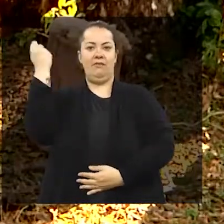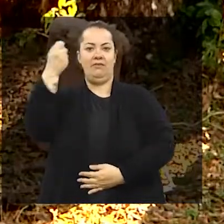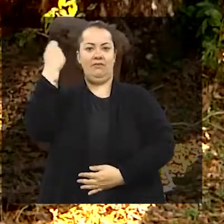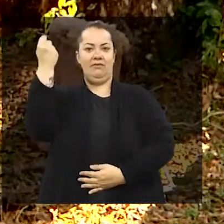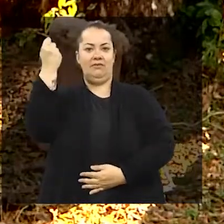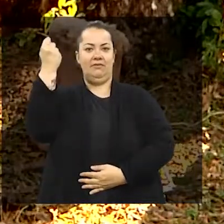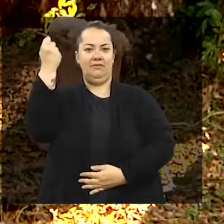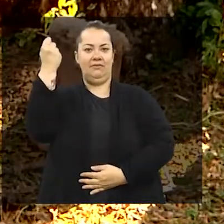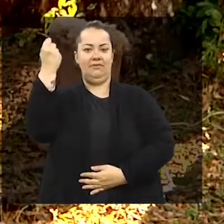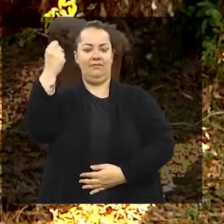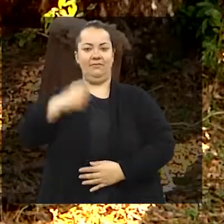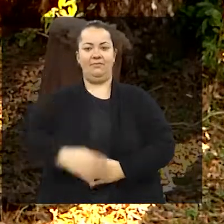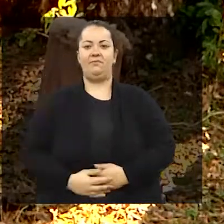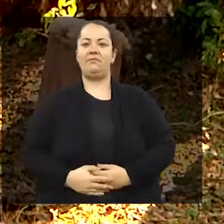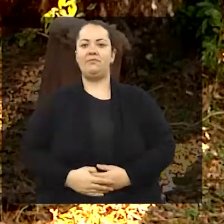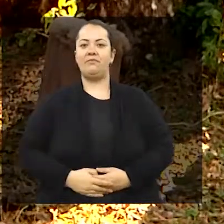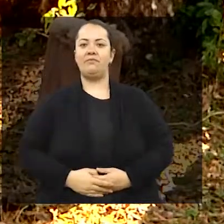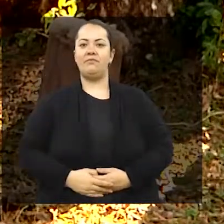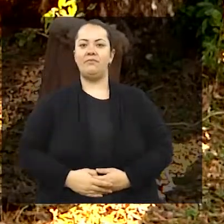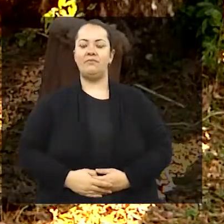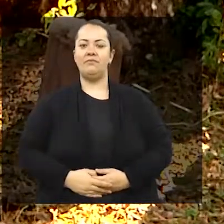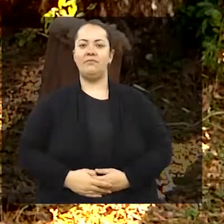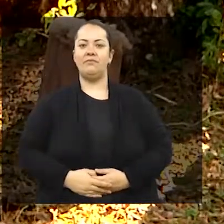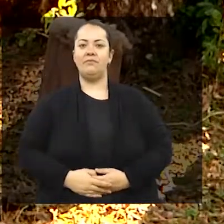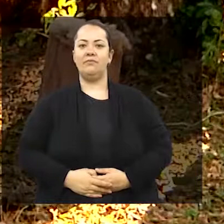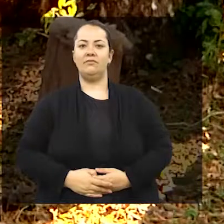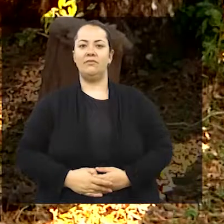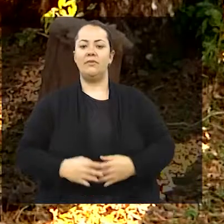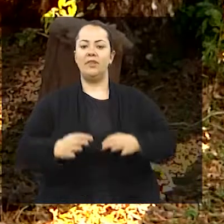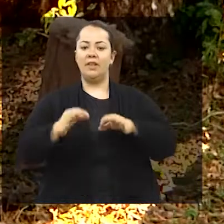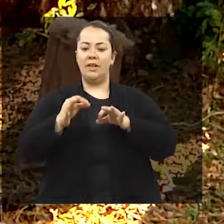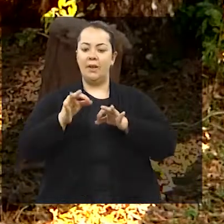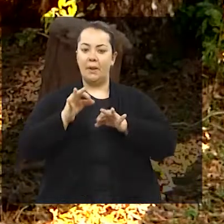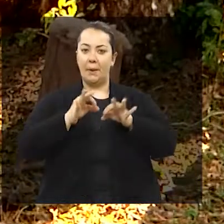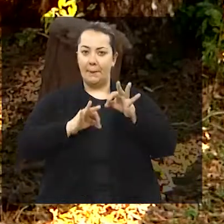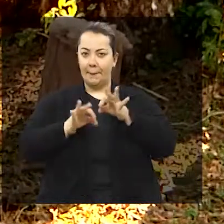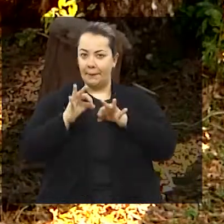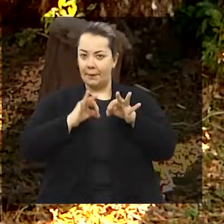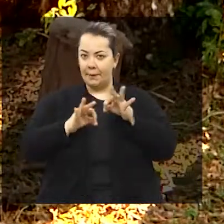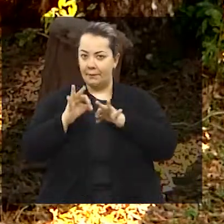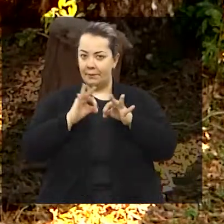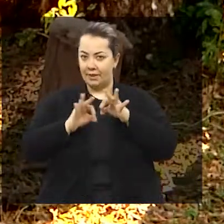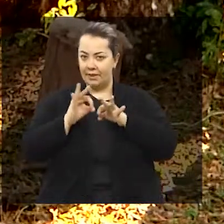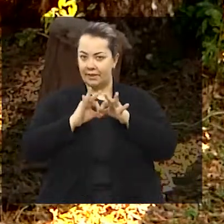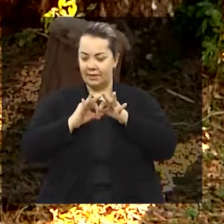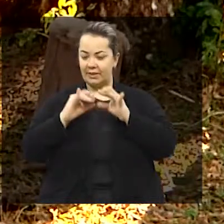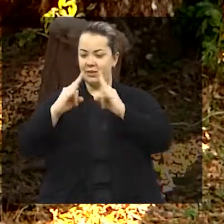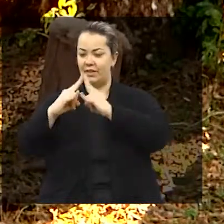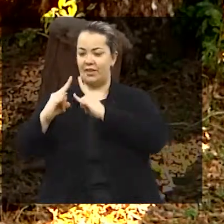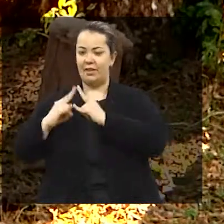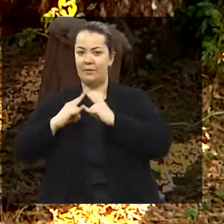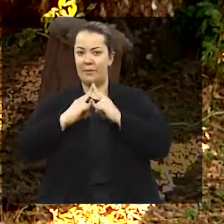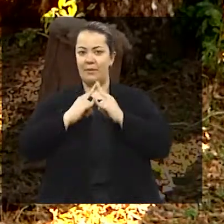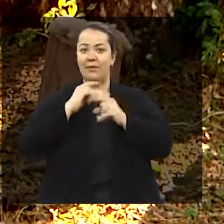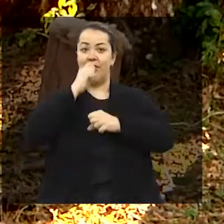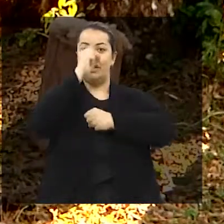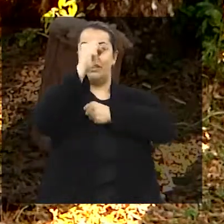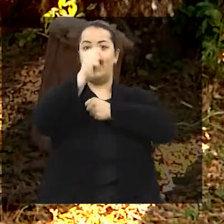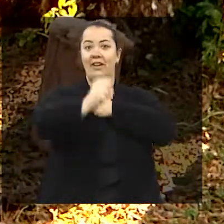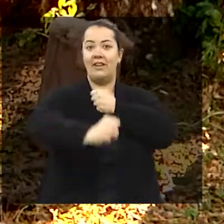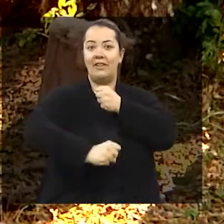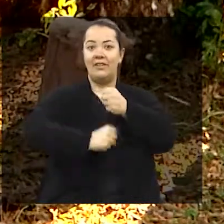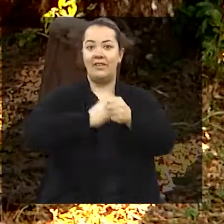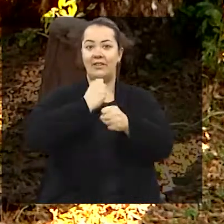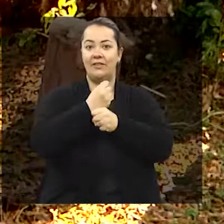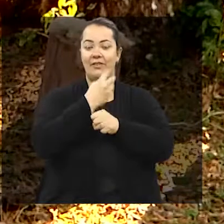presente encontra uma dificuldade em convidar a pessoa mas eu eu quero estimular também as pessoas que são que vão construir seus galpões